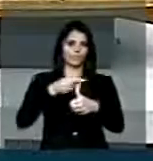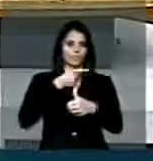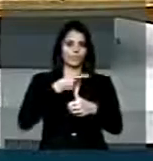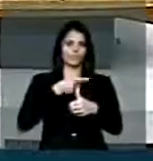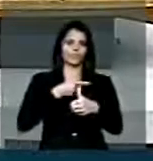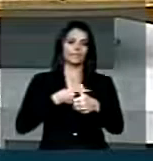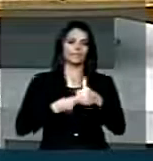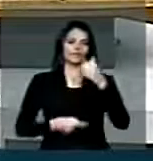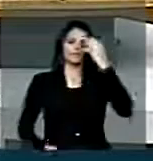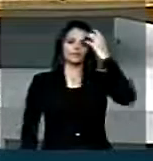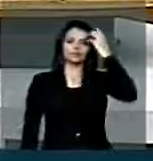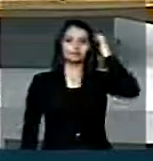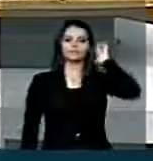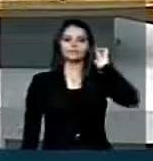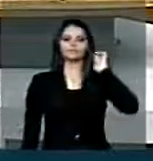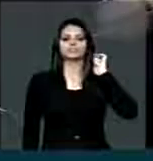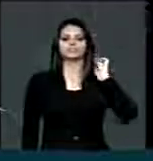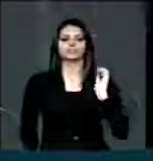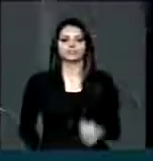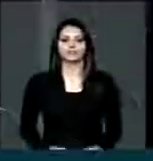trata